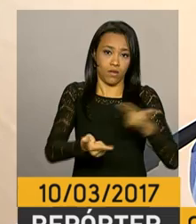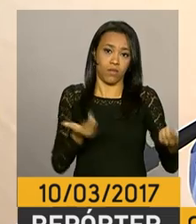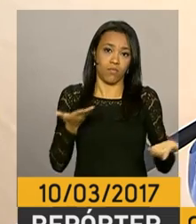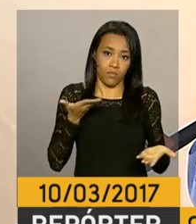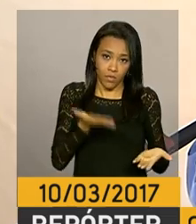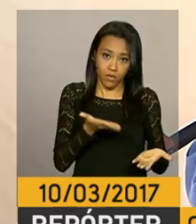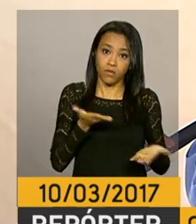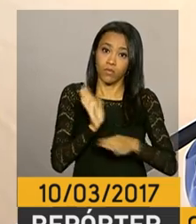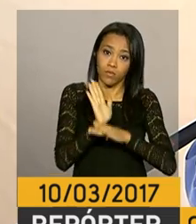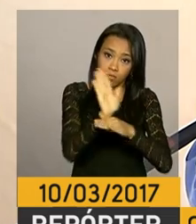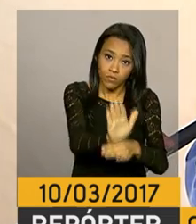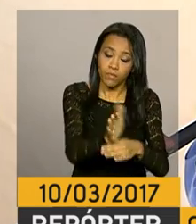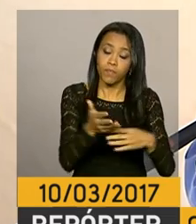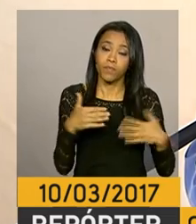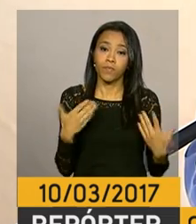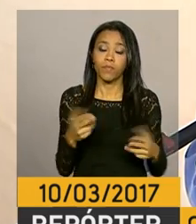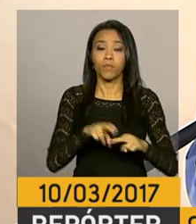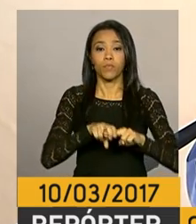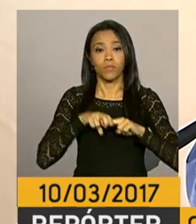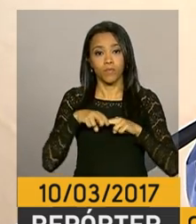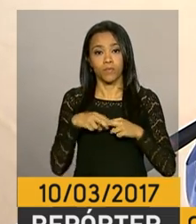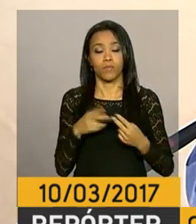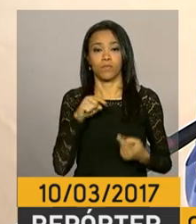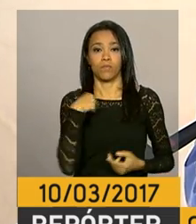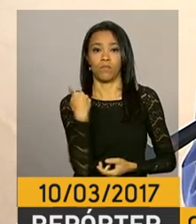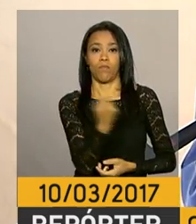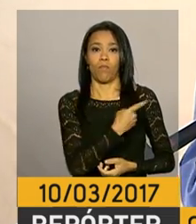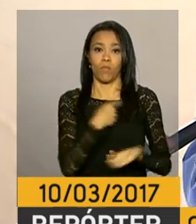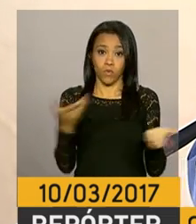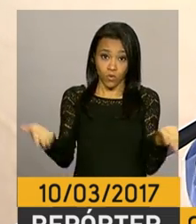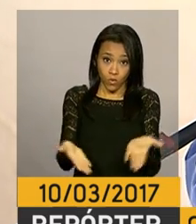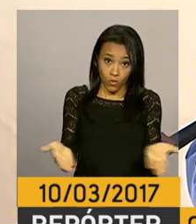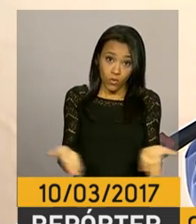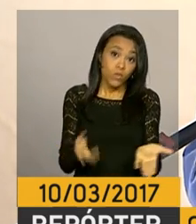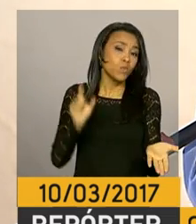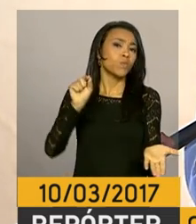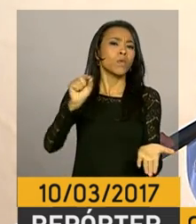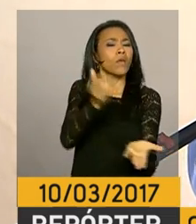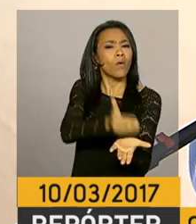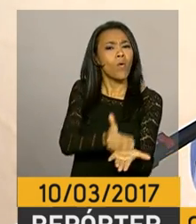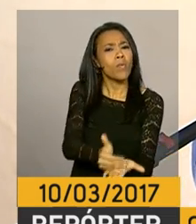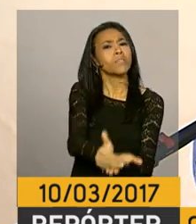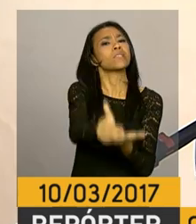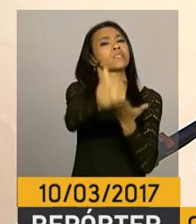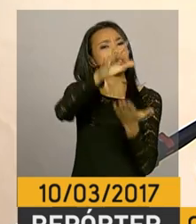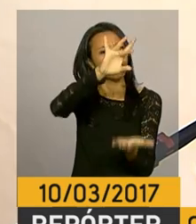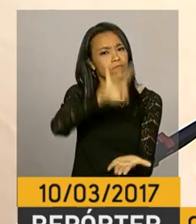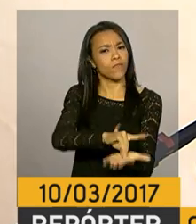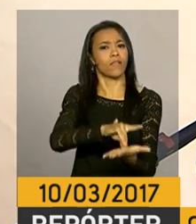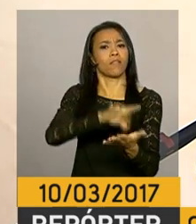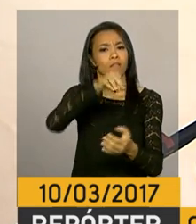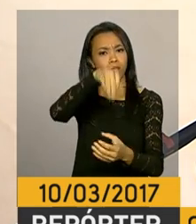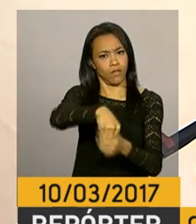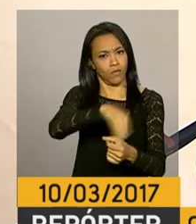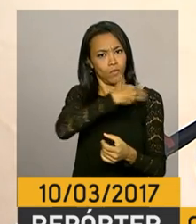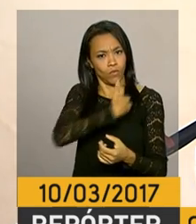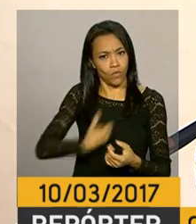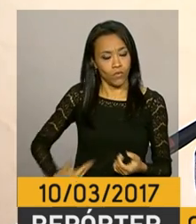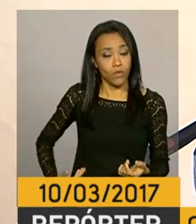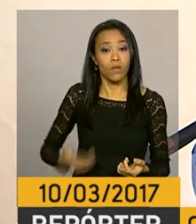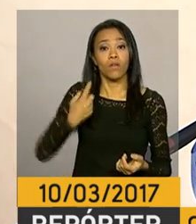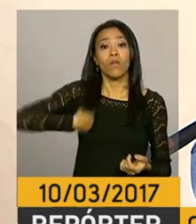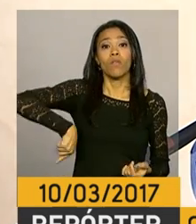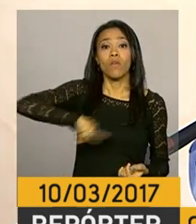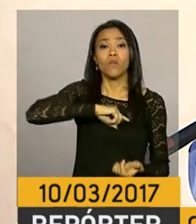E, portanto, nós hoje estamos começando, na verdade, no governo, nós estamos